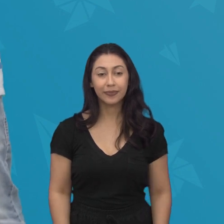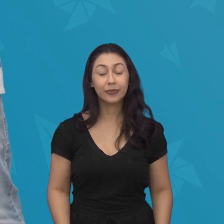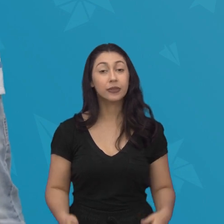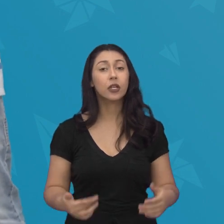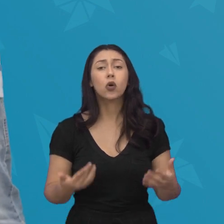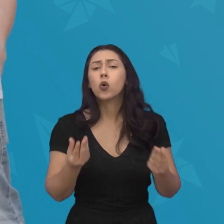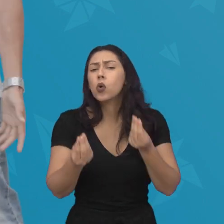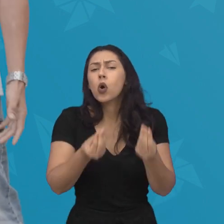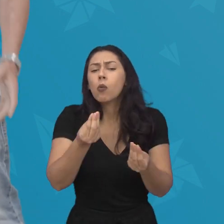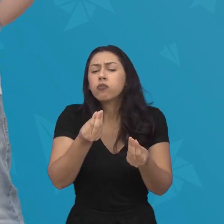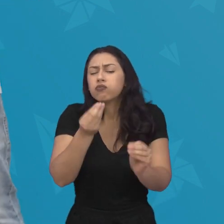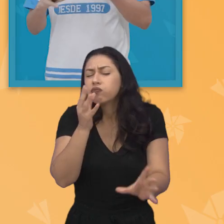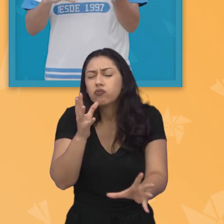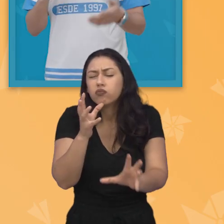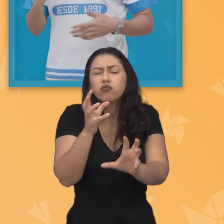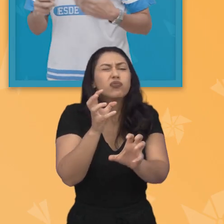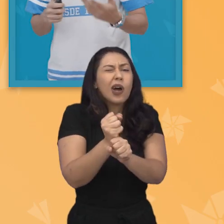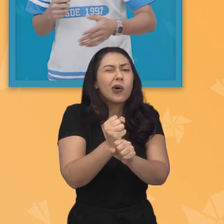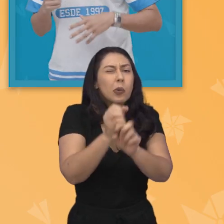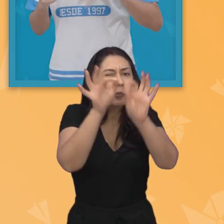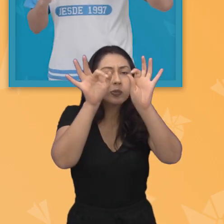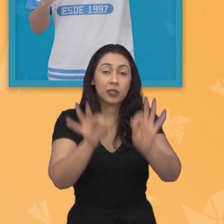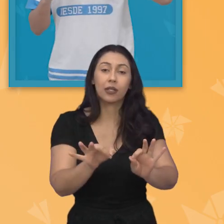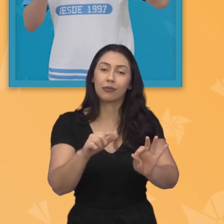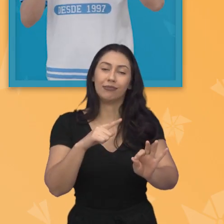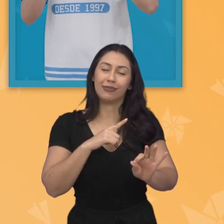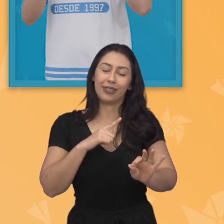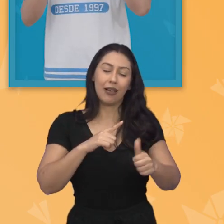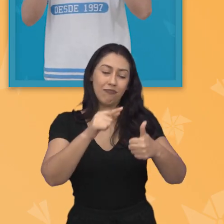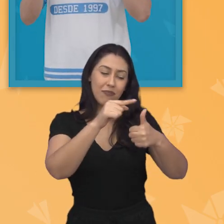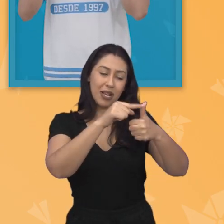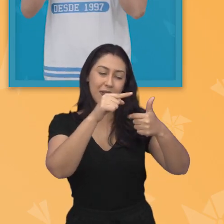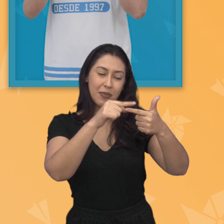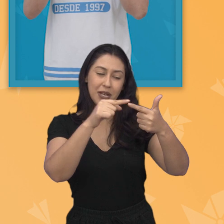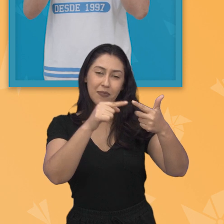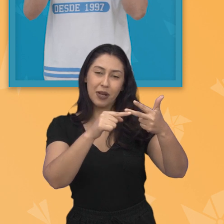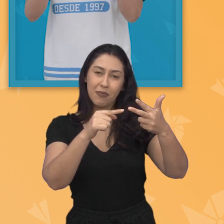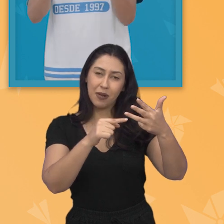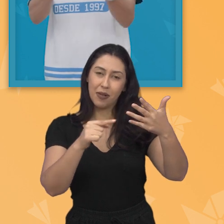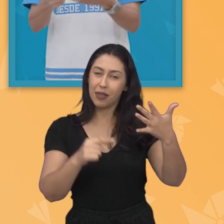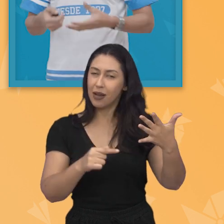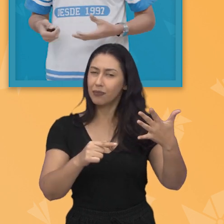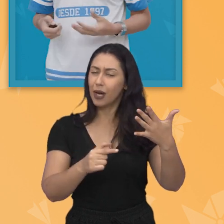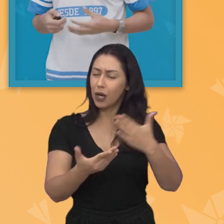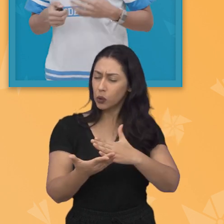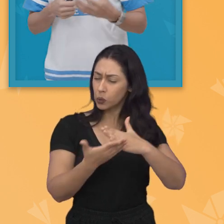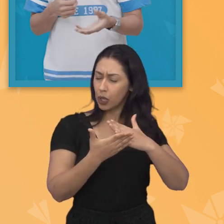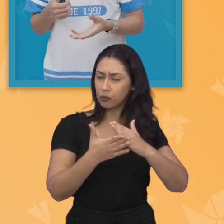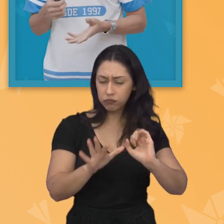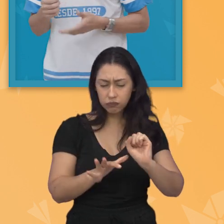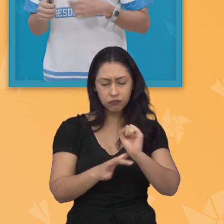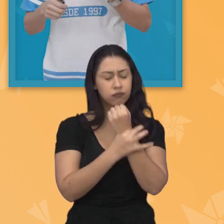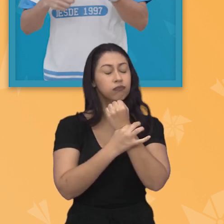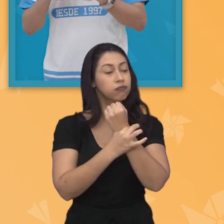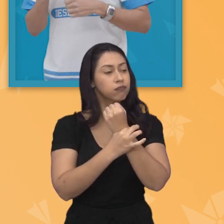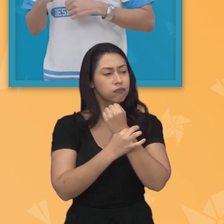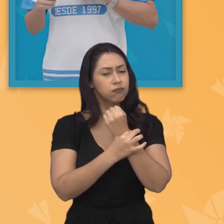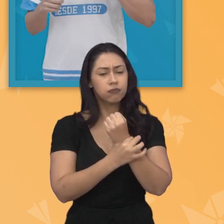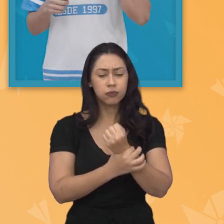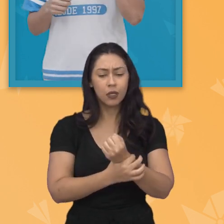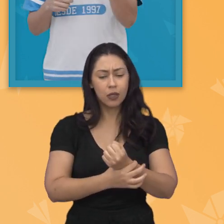Para a gente fazer um bom cálculo estequiométrico, né, existem alguns passos que a gente pode utilizar para a gente ter mais segurança na hora de resolver um